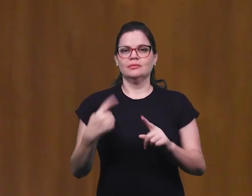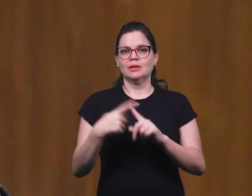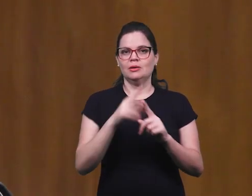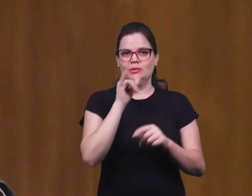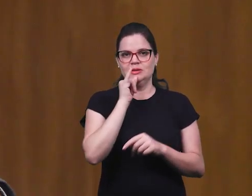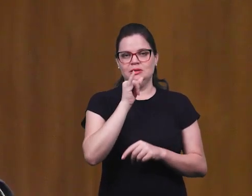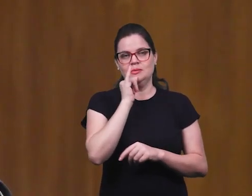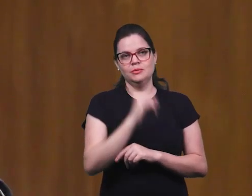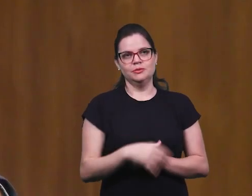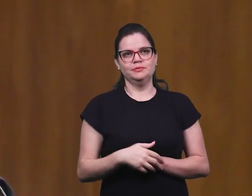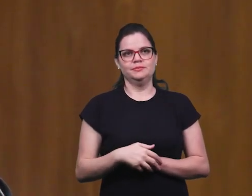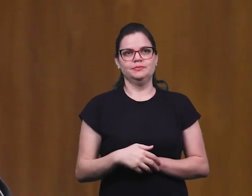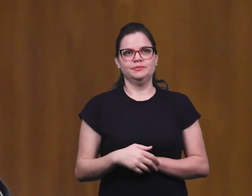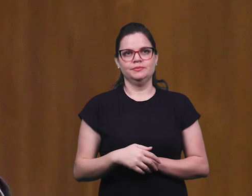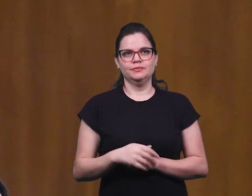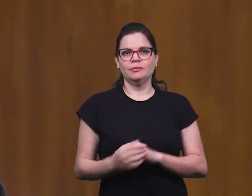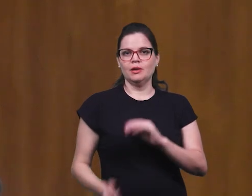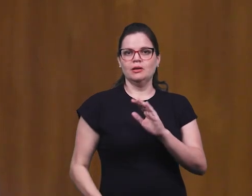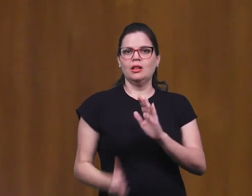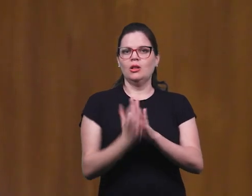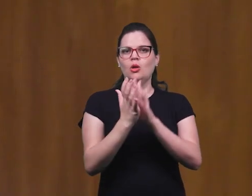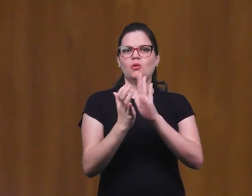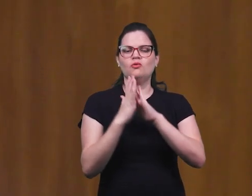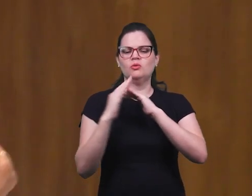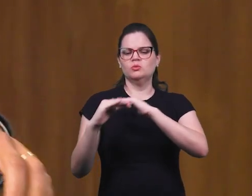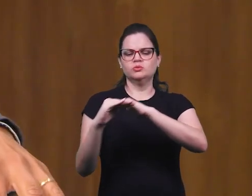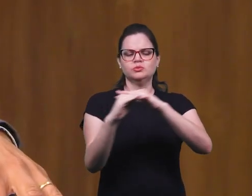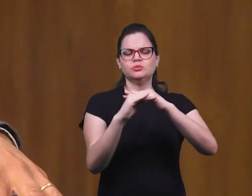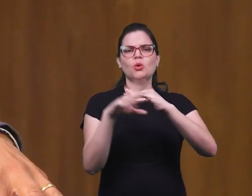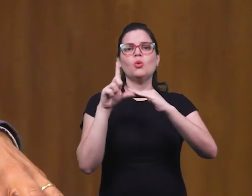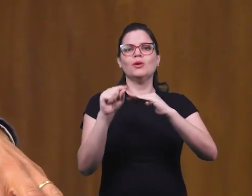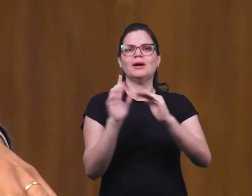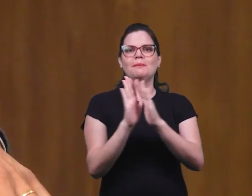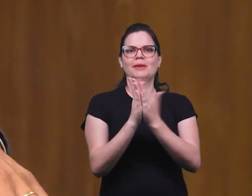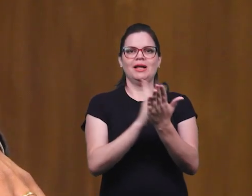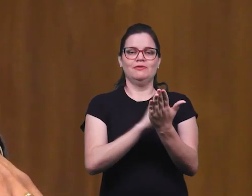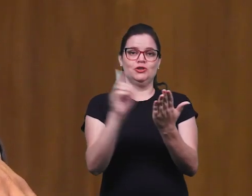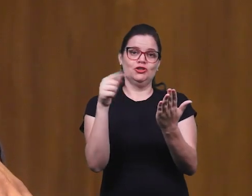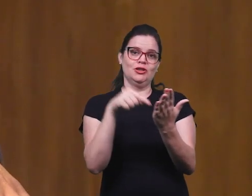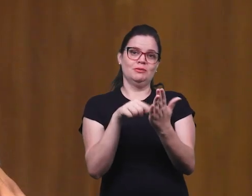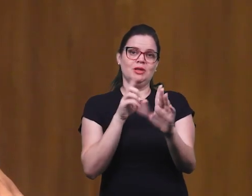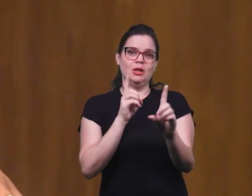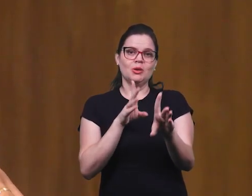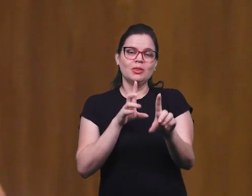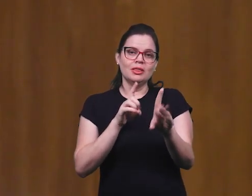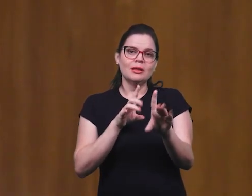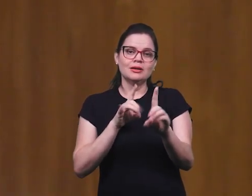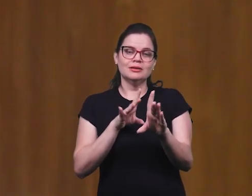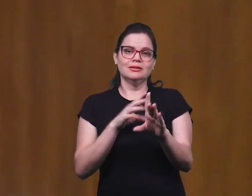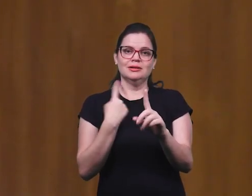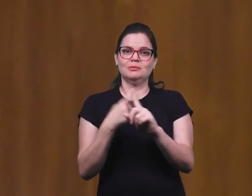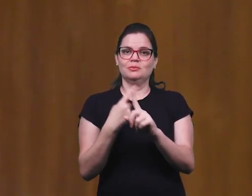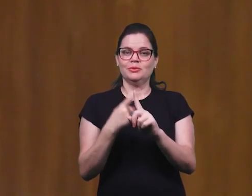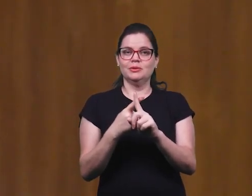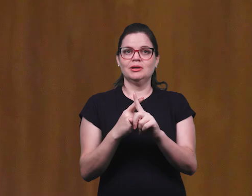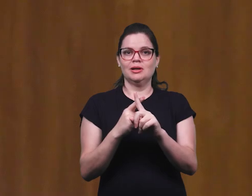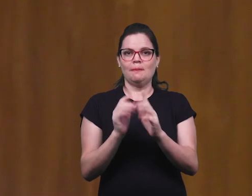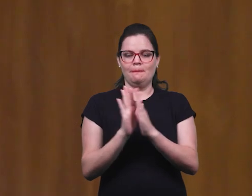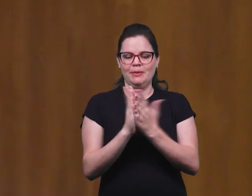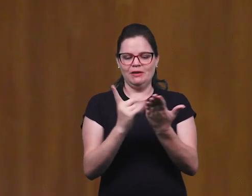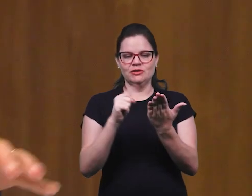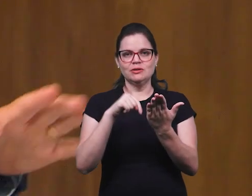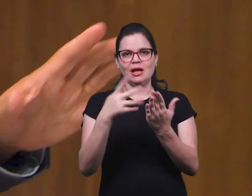temos do louvor é a palavra, é a doutrina, né? porque a palavra é esse